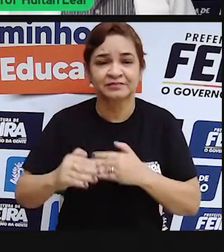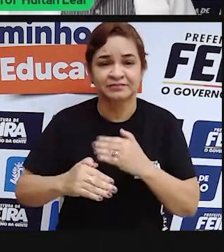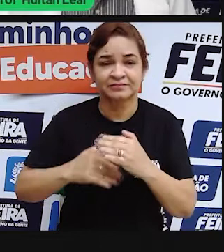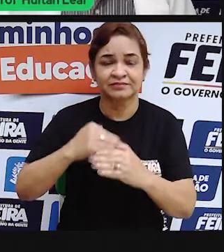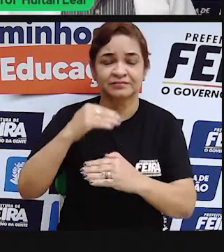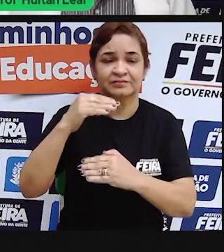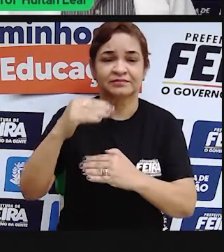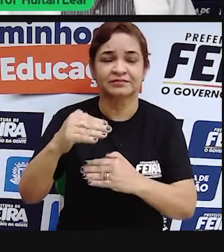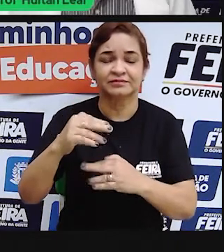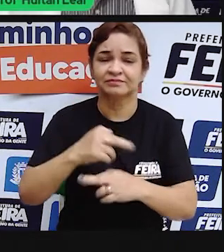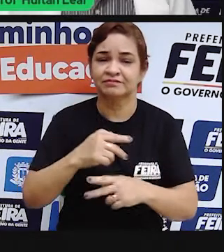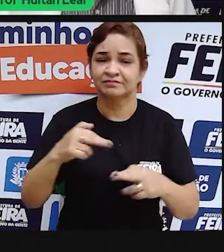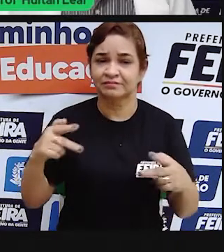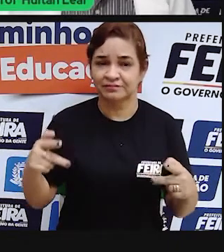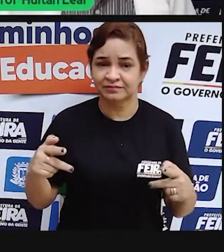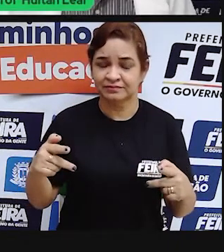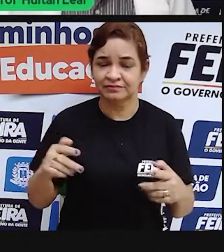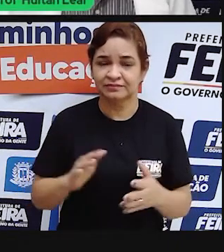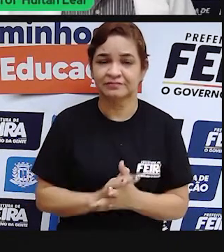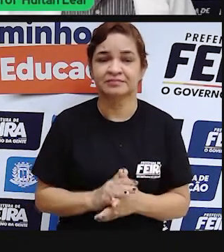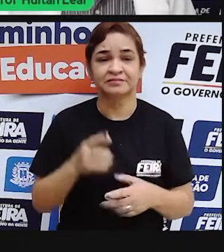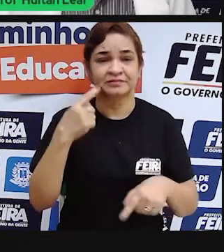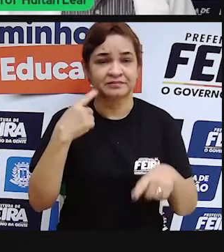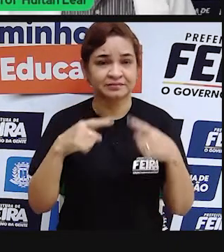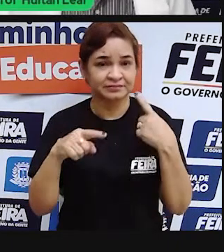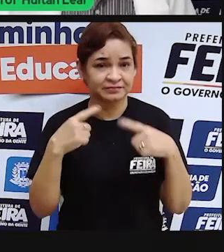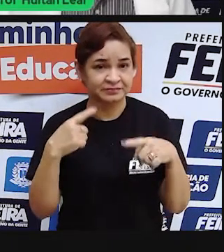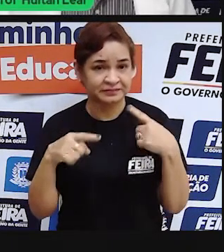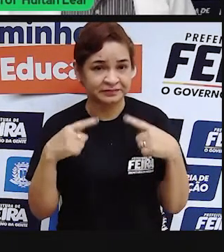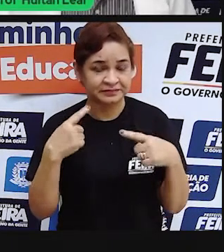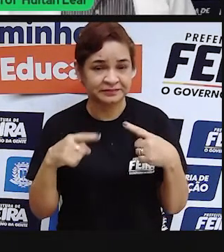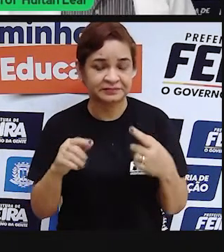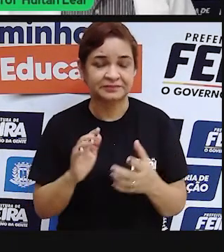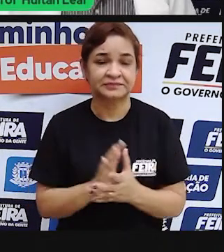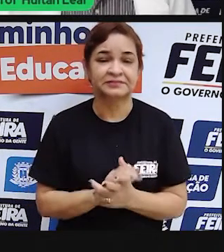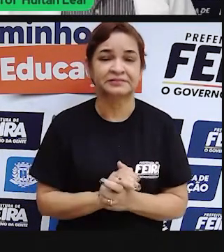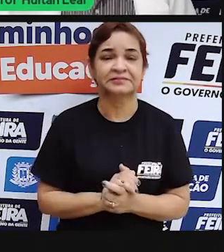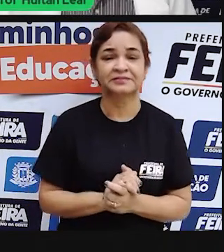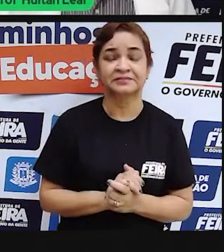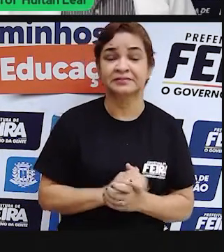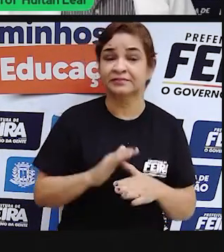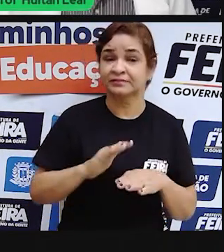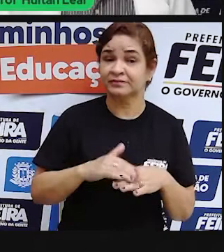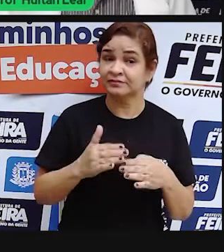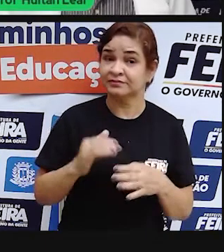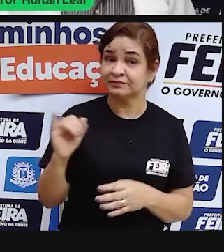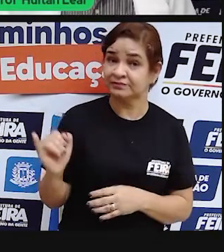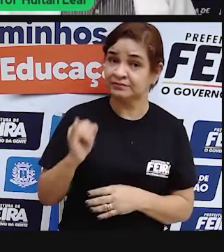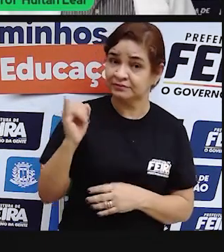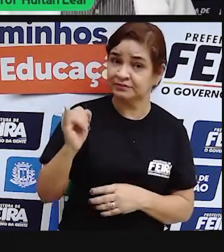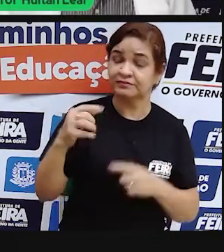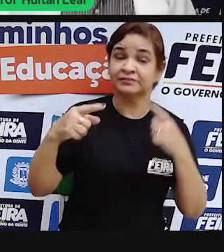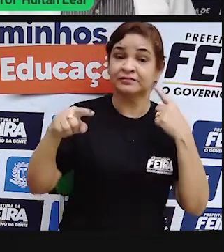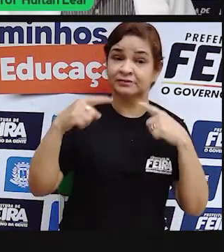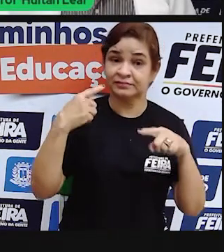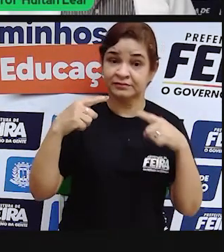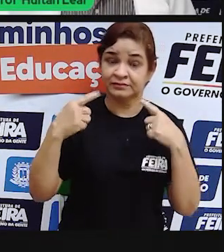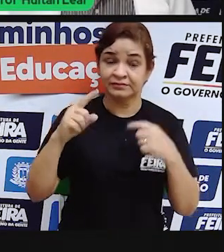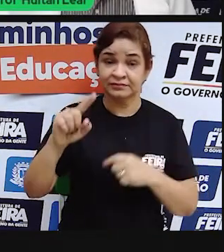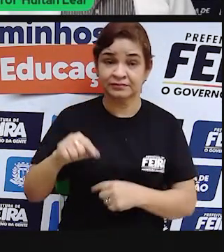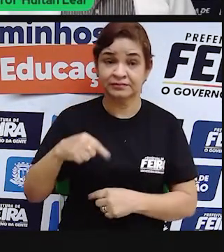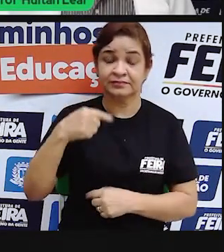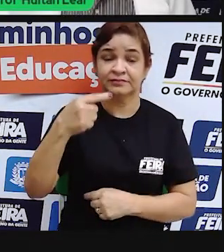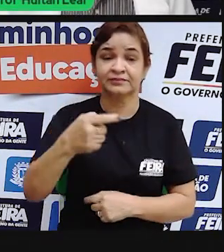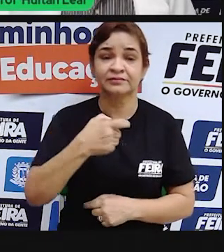assim segue a música com acompanhamento de instrumentos, que é um dos elementos da canção. Depois entra a